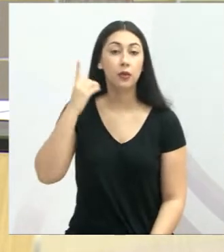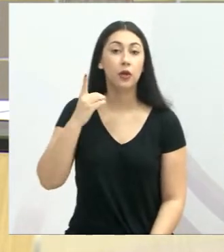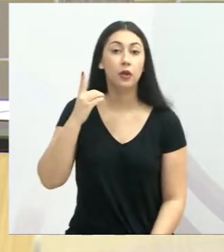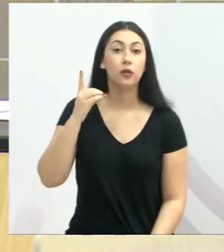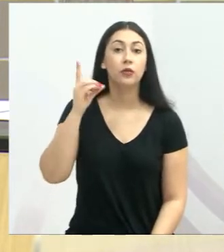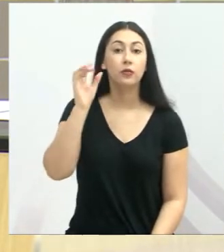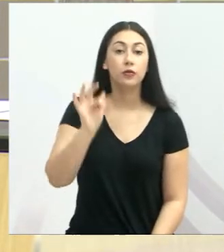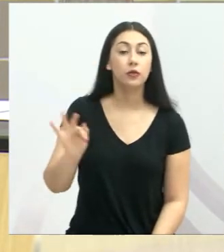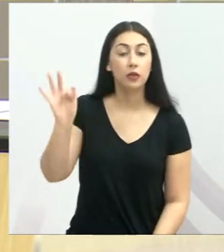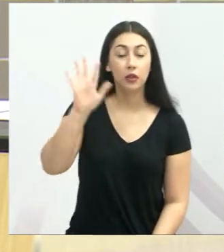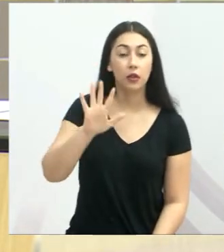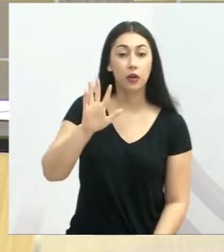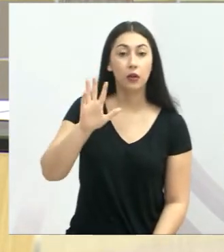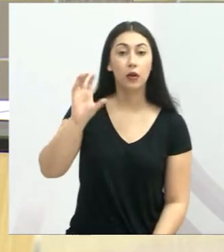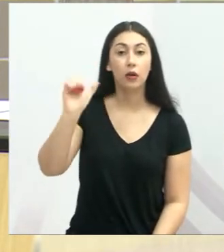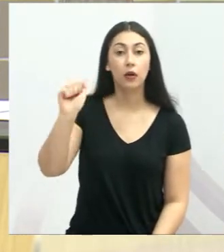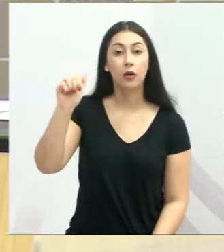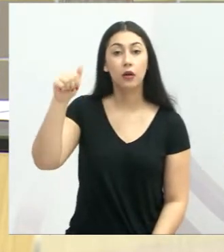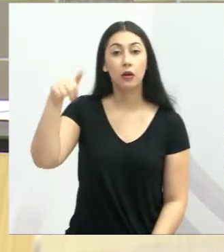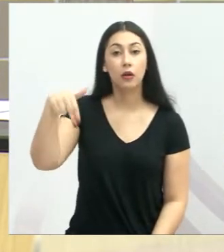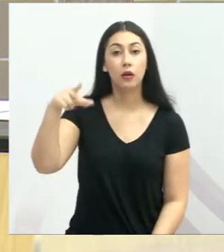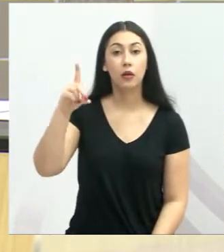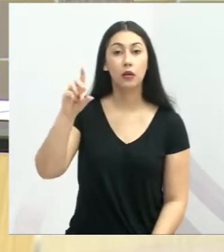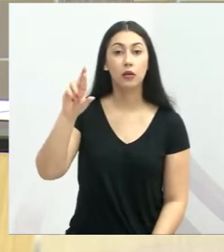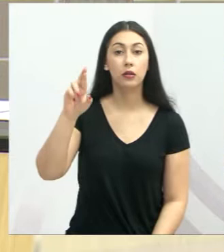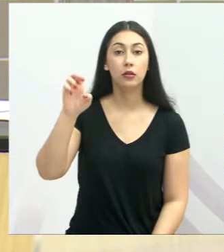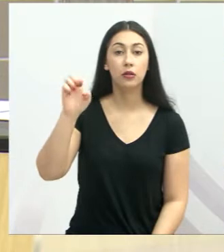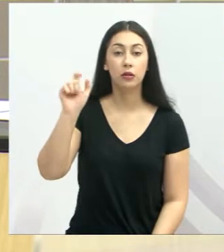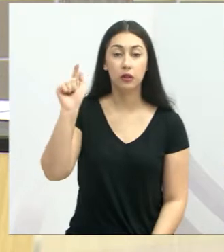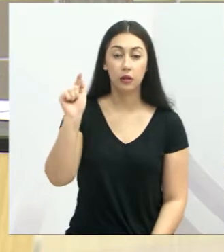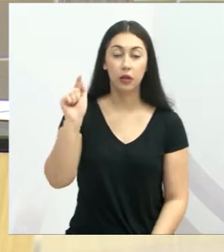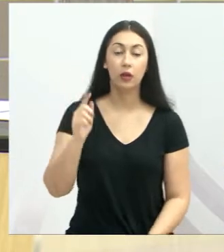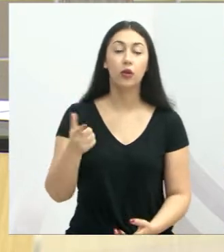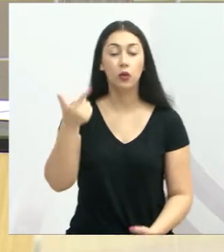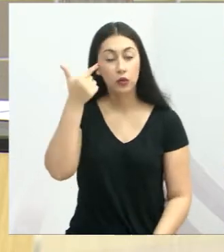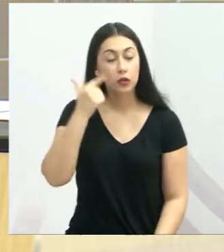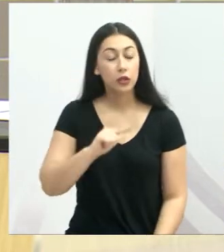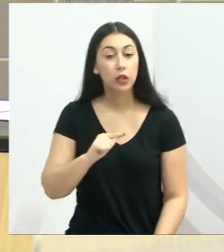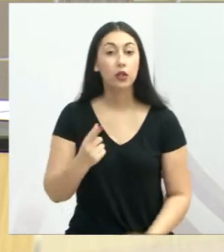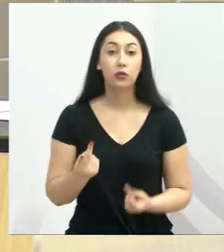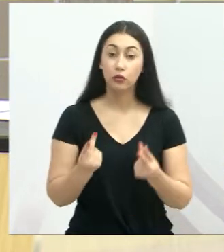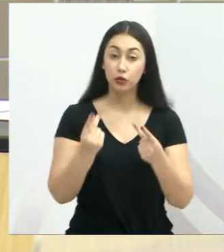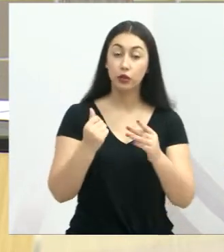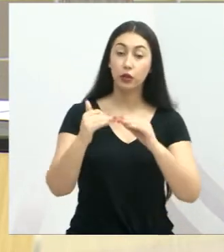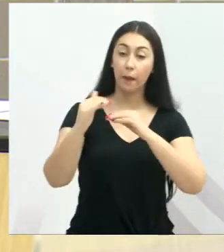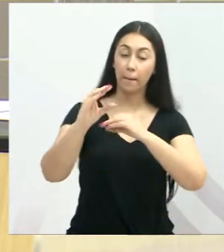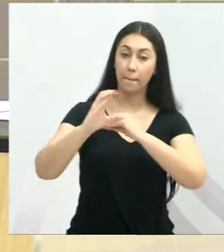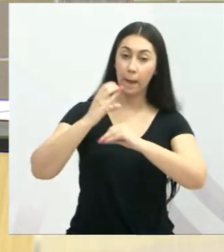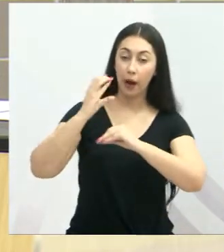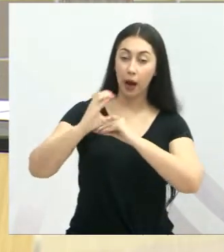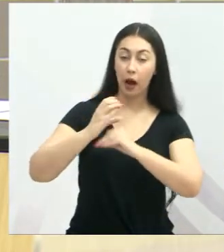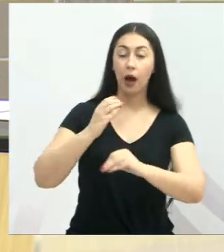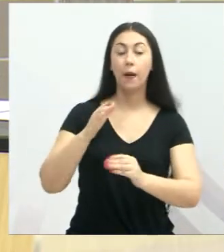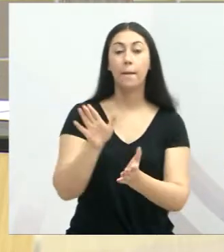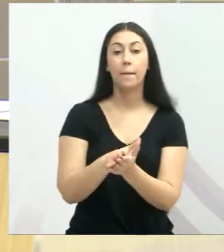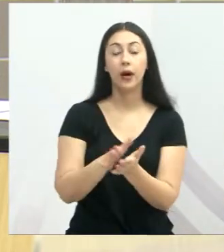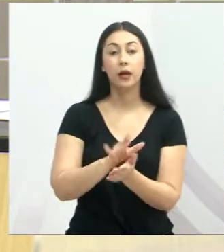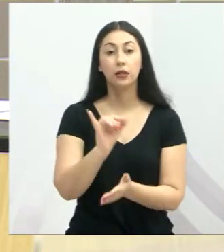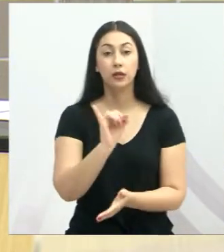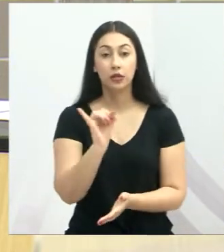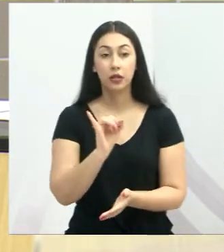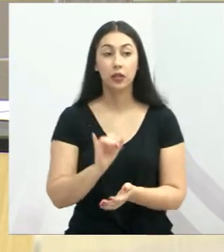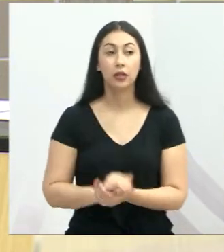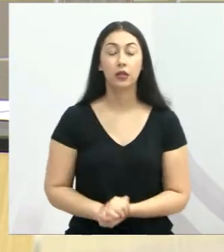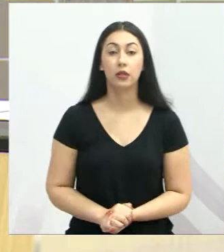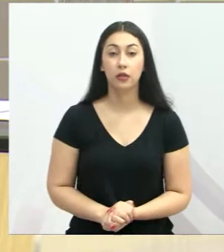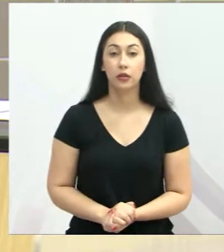conseguido a destinação de 7,5 milhões de reais para investimento em Jacareí, através do programa Novos Vicinais. A Avenida Lucas